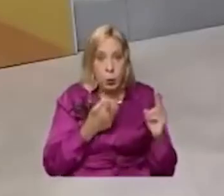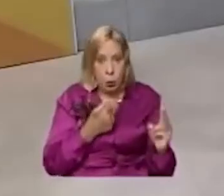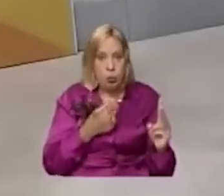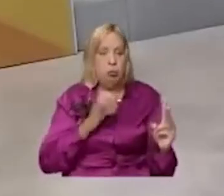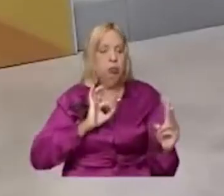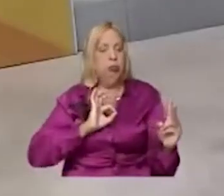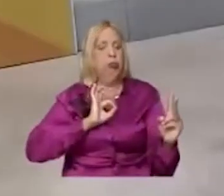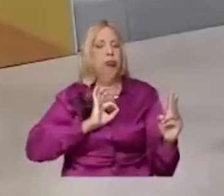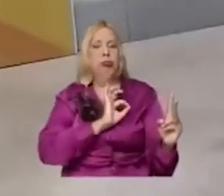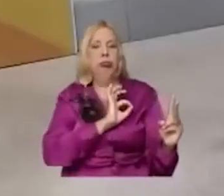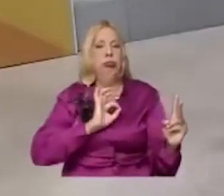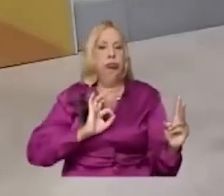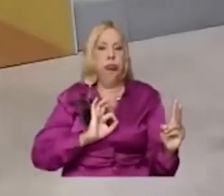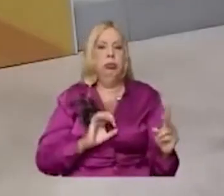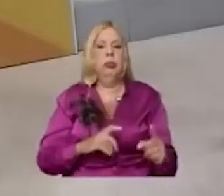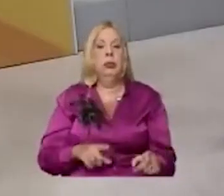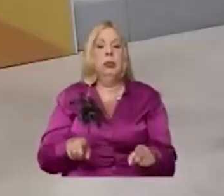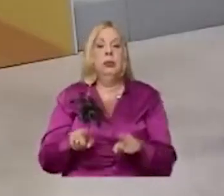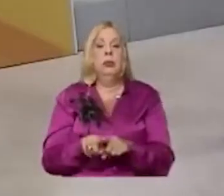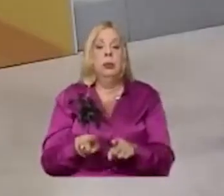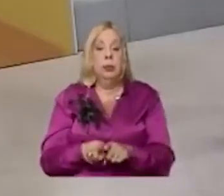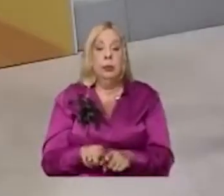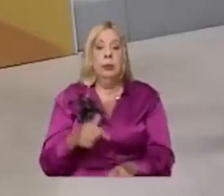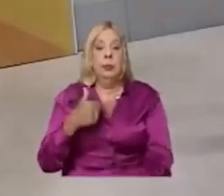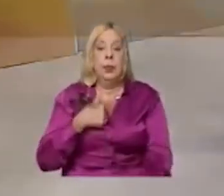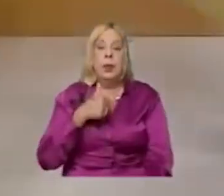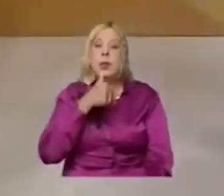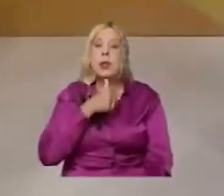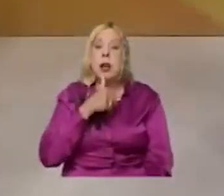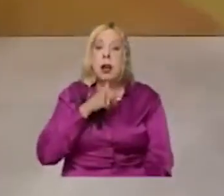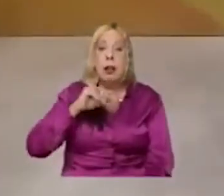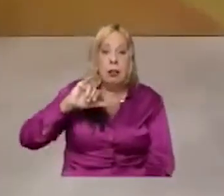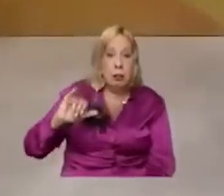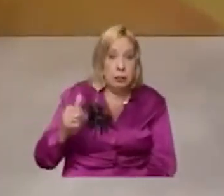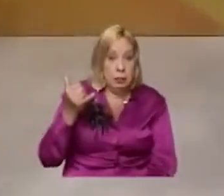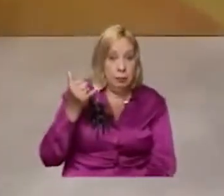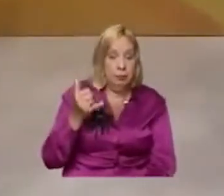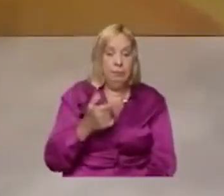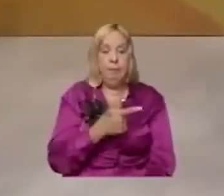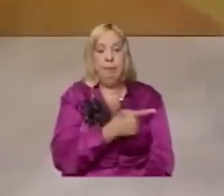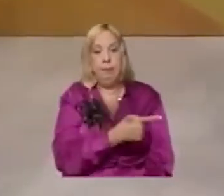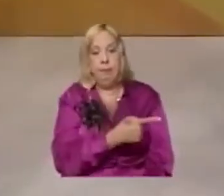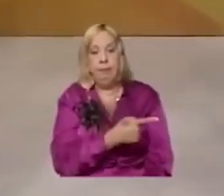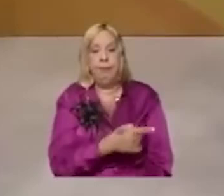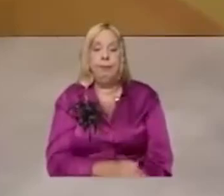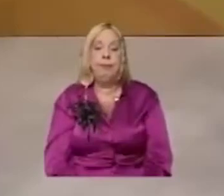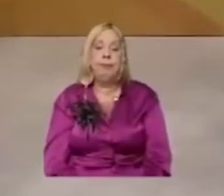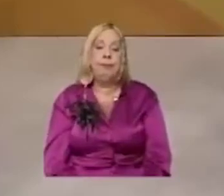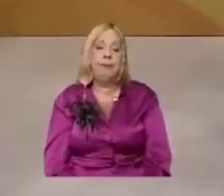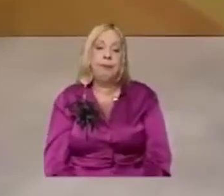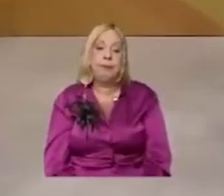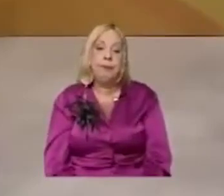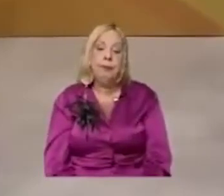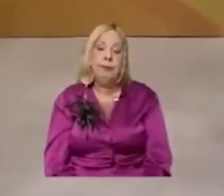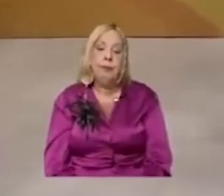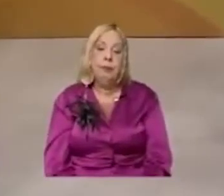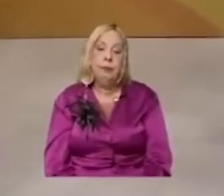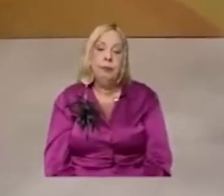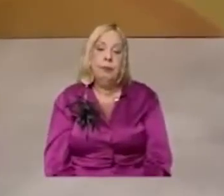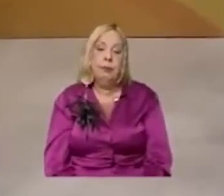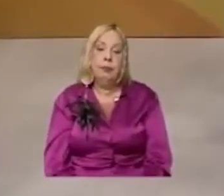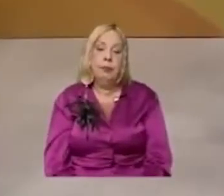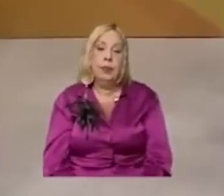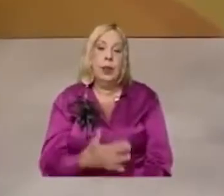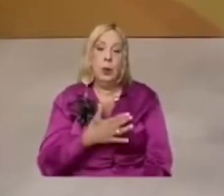demais é ela, olha, Jaqueline Cruz. Meu compadre, é o seguinte, eu estou lá no Jaqueline Cruz com dois L's, viu? E